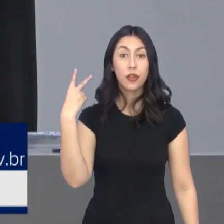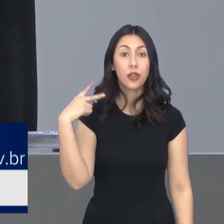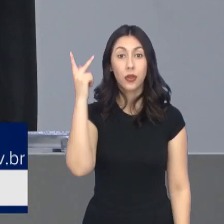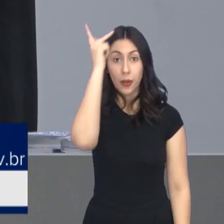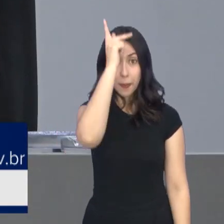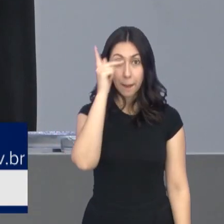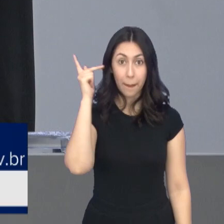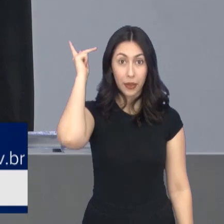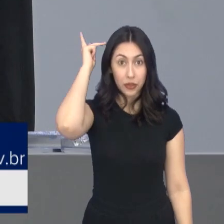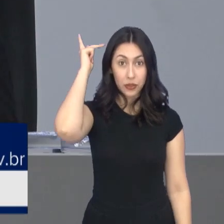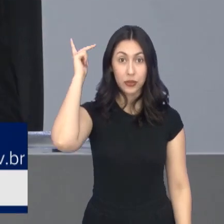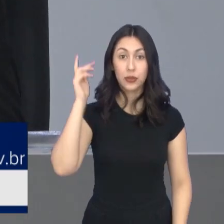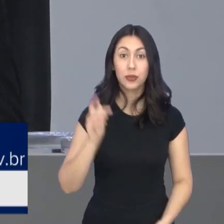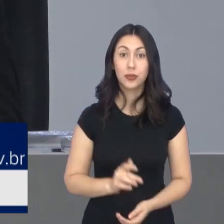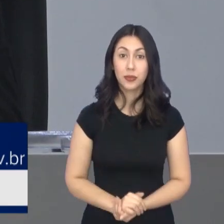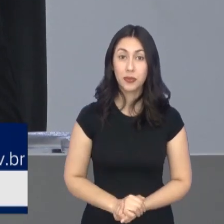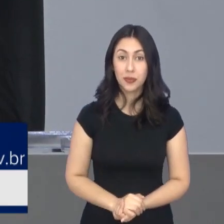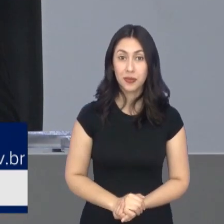Petit.